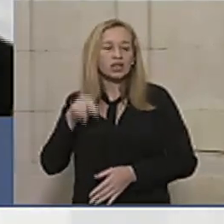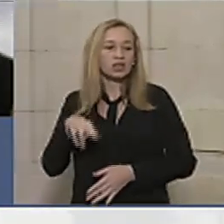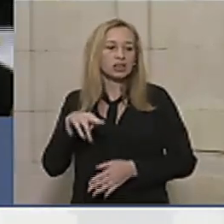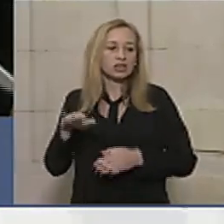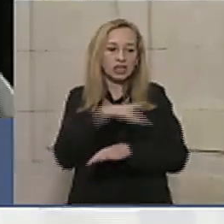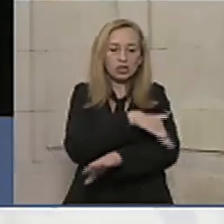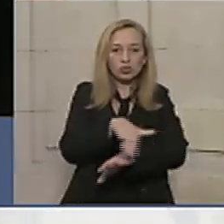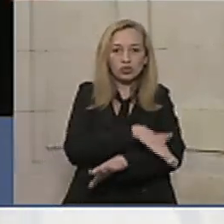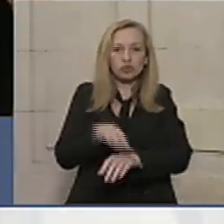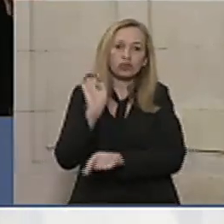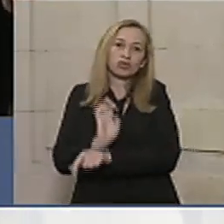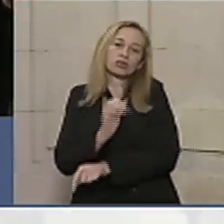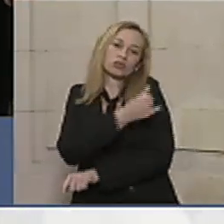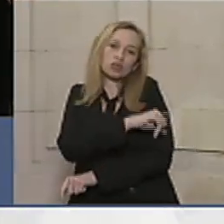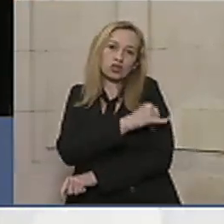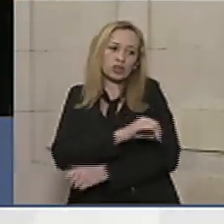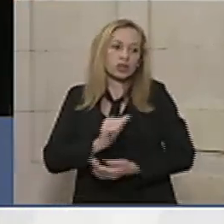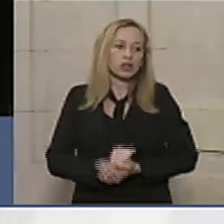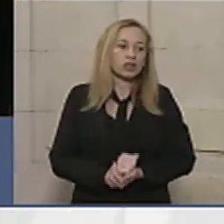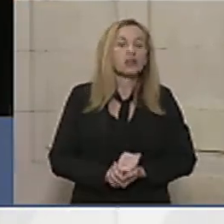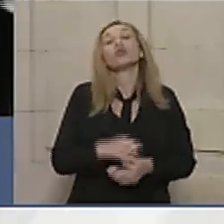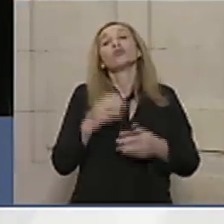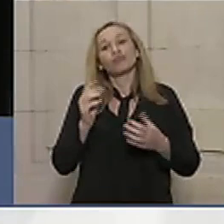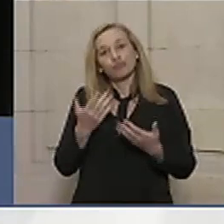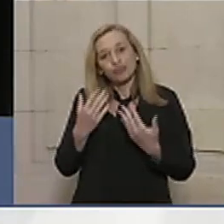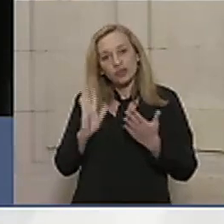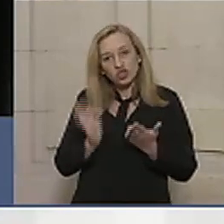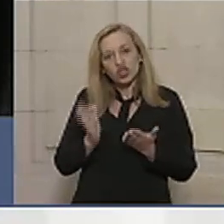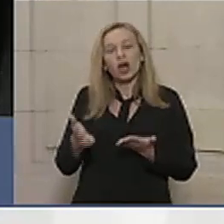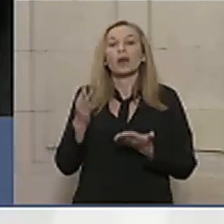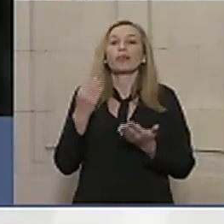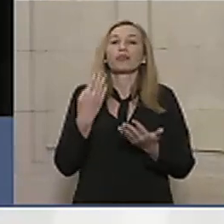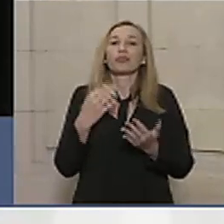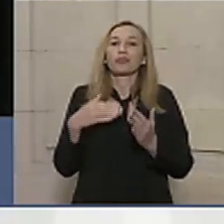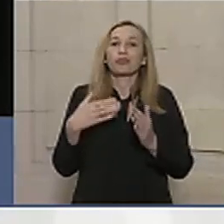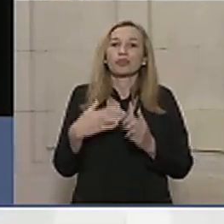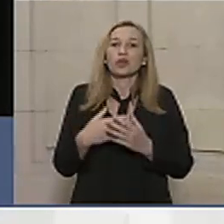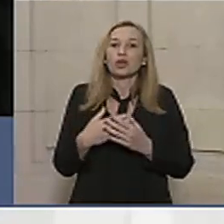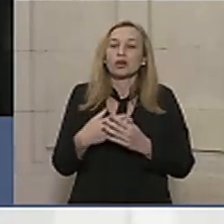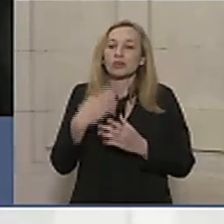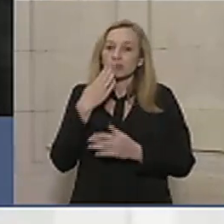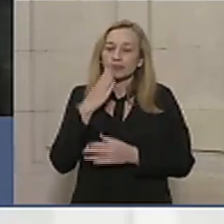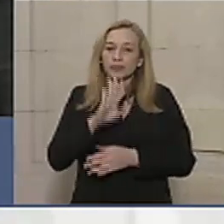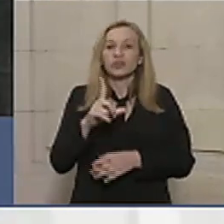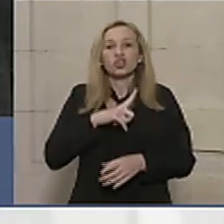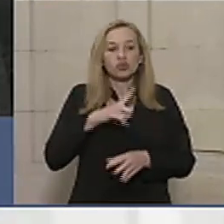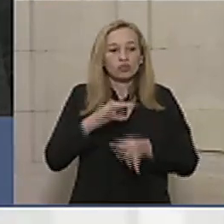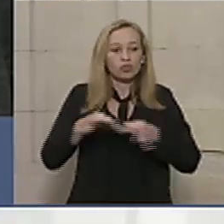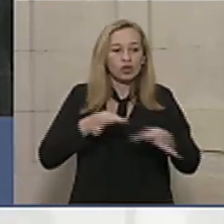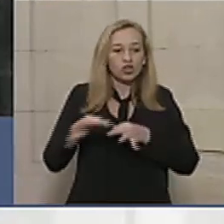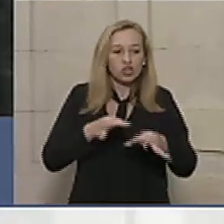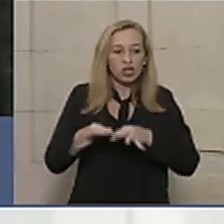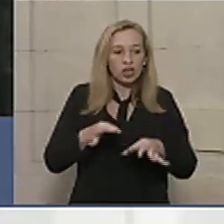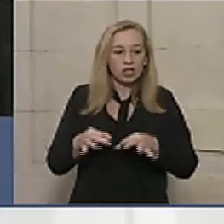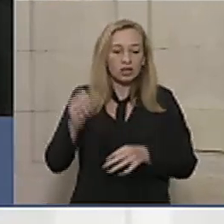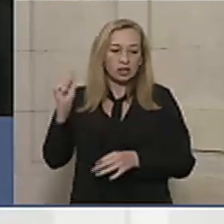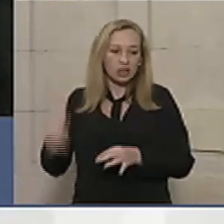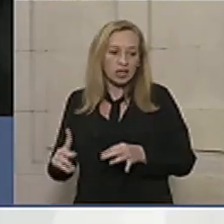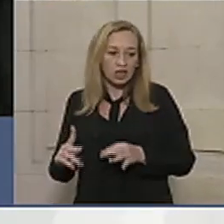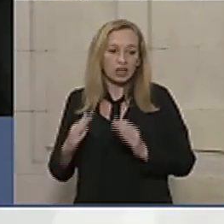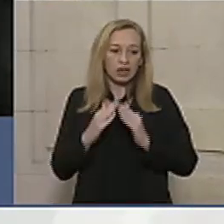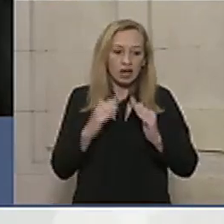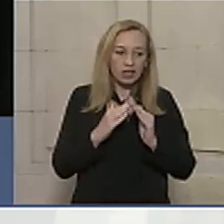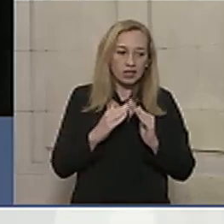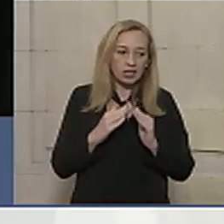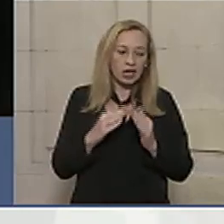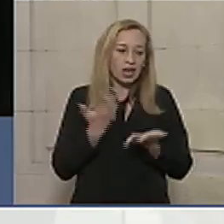estado do Rio de Janeiro. Como havia prometido, existe um projeto aprovado aqui nessa casa que acabou com as